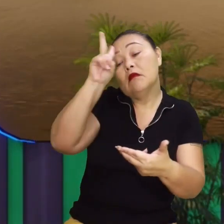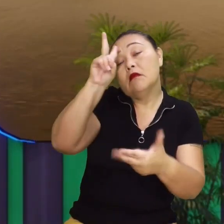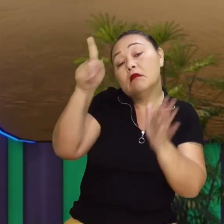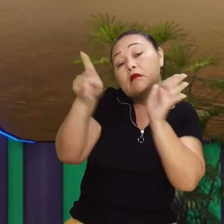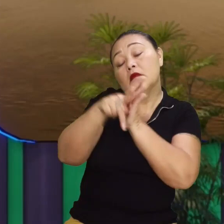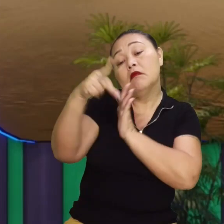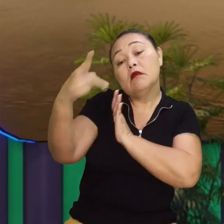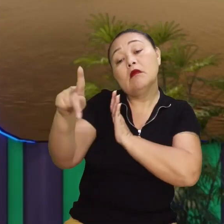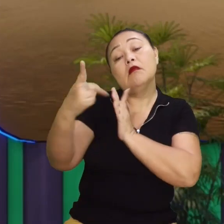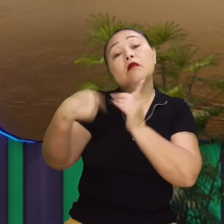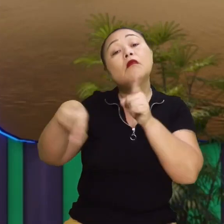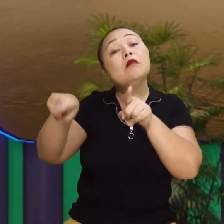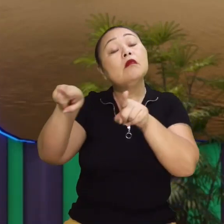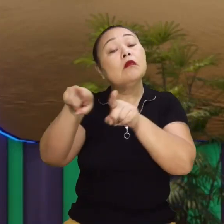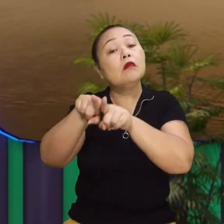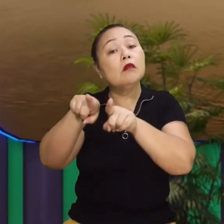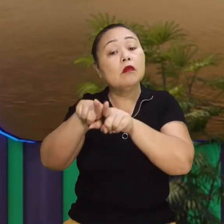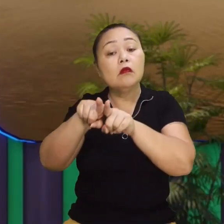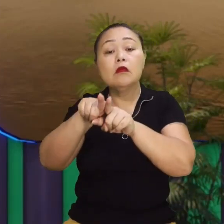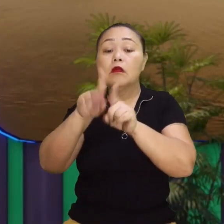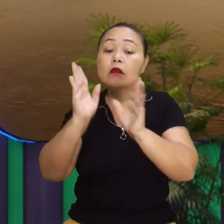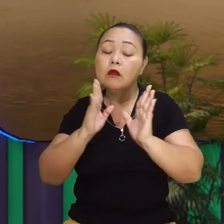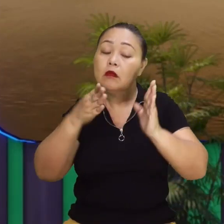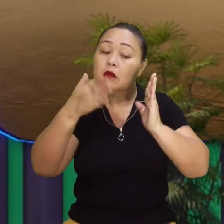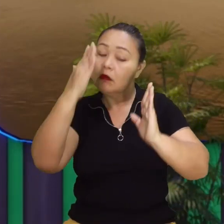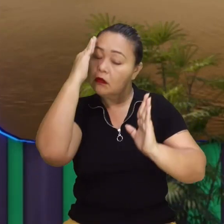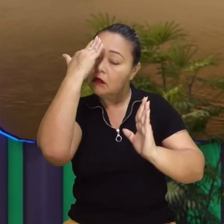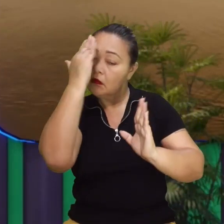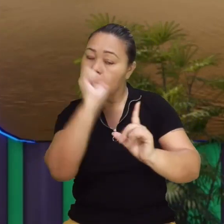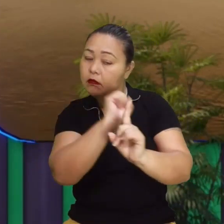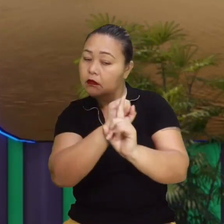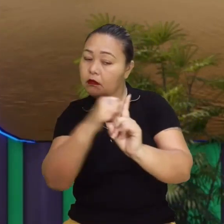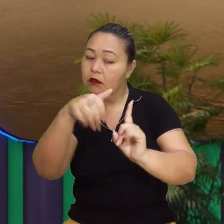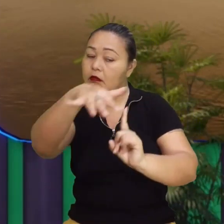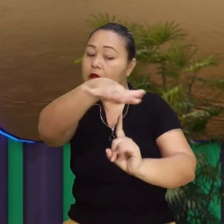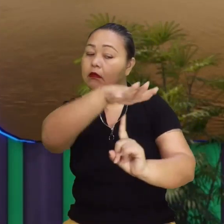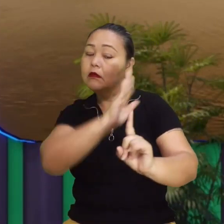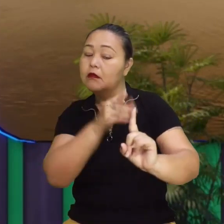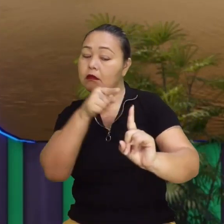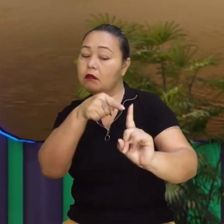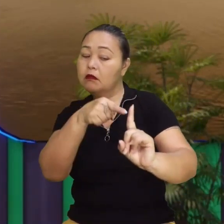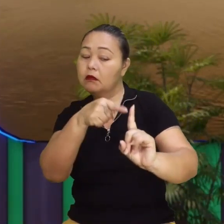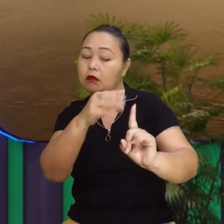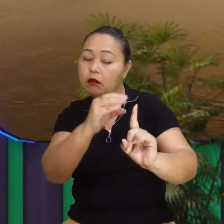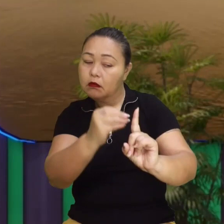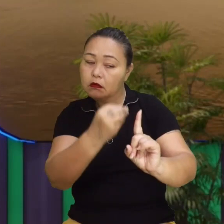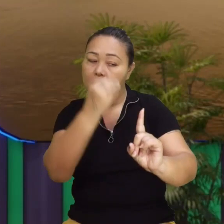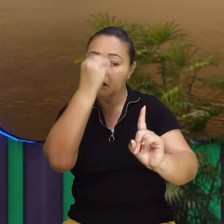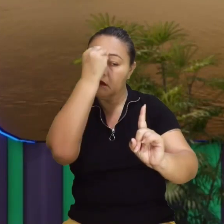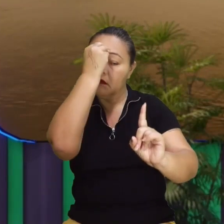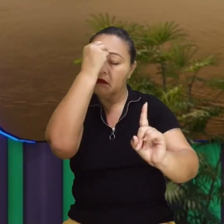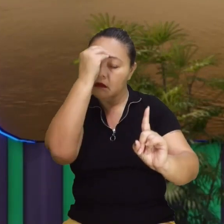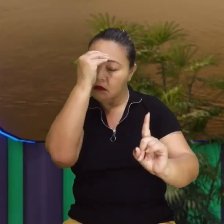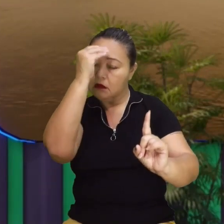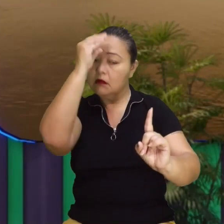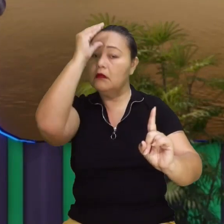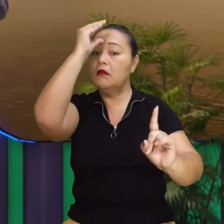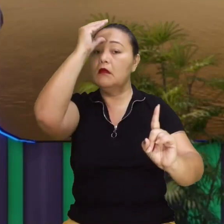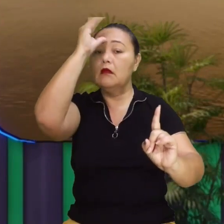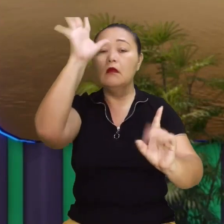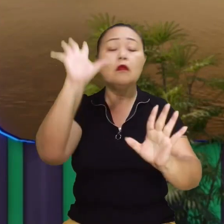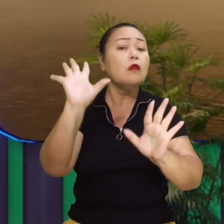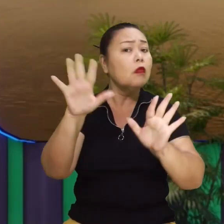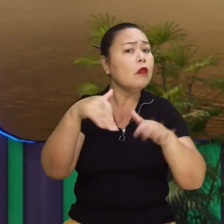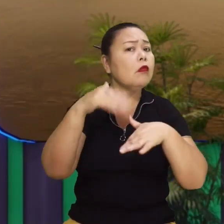uma realidade de uma determinada sociedade e se não ah não tivemos esse conhecimento a de